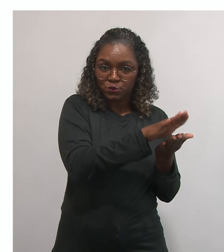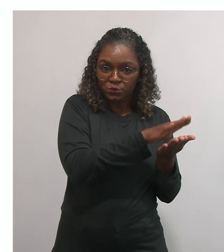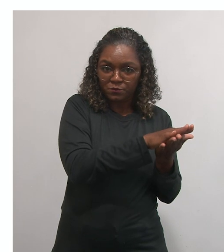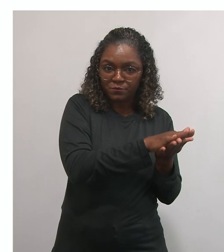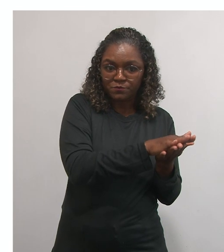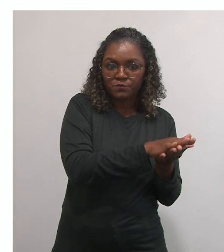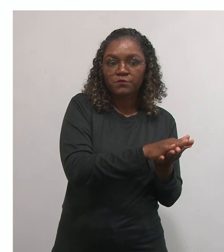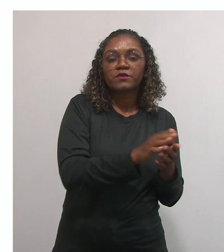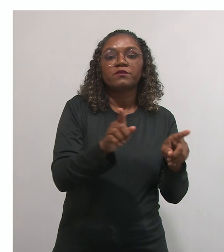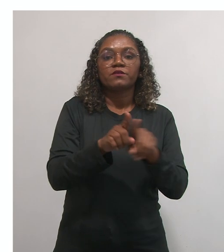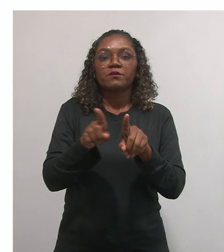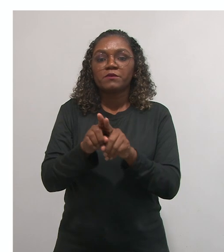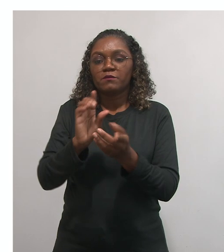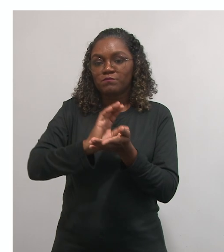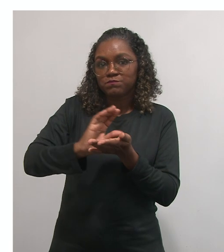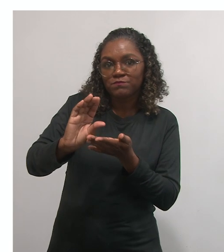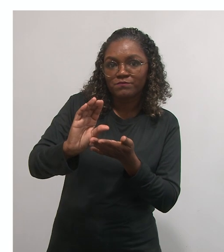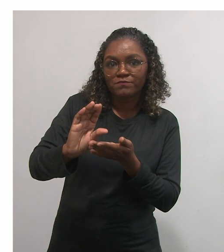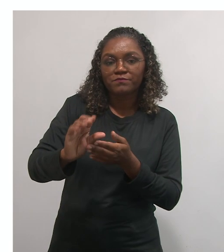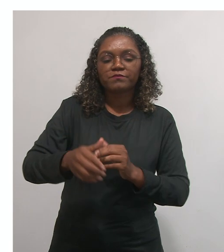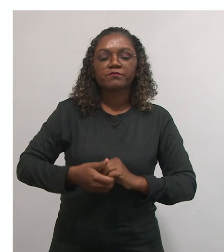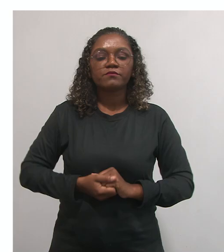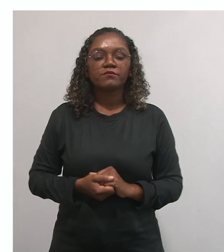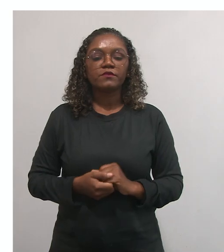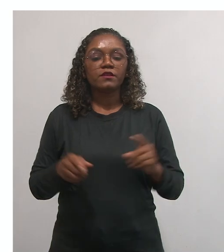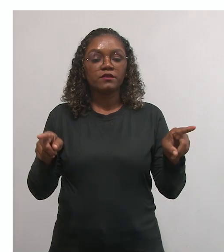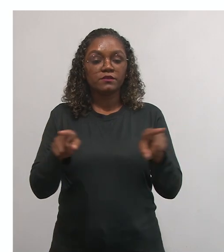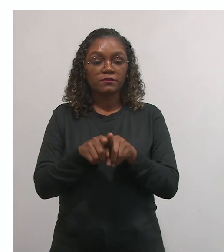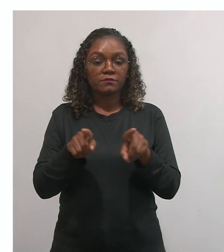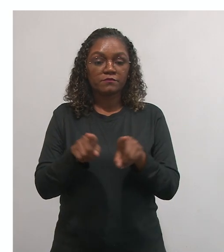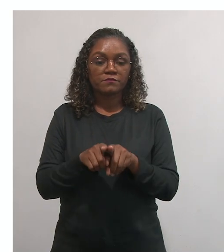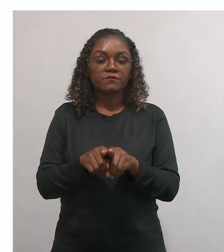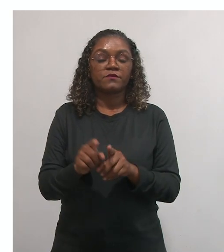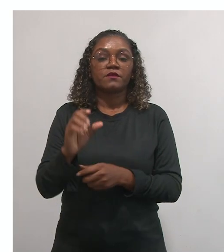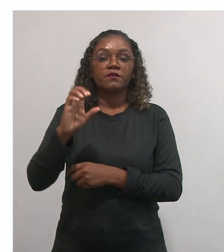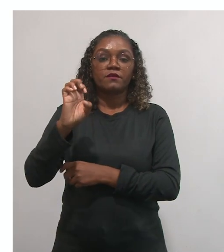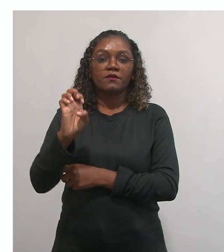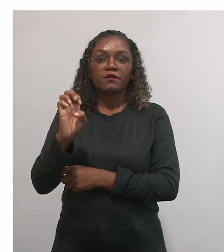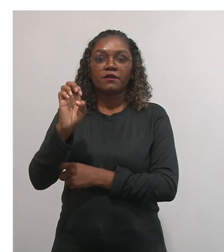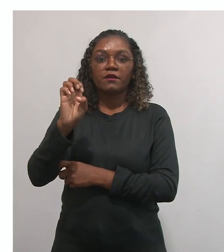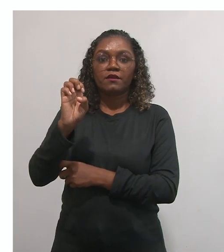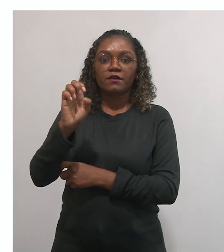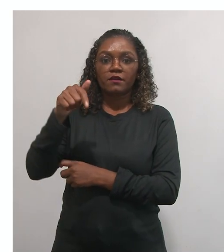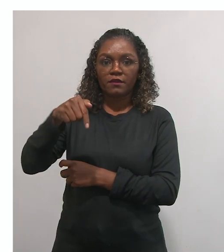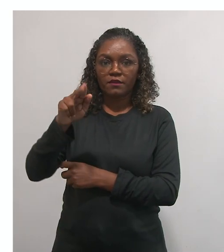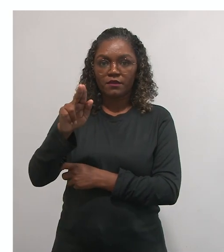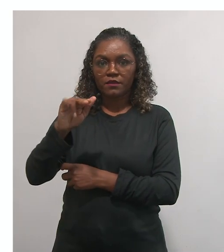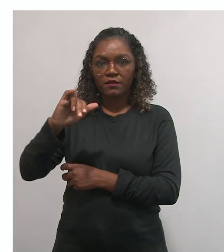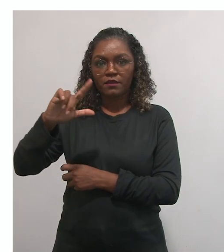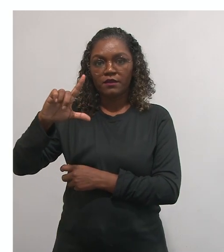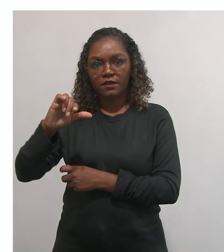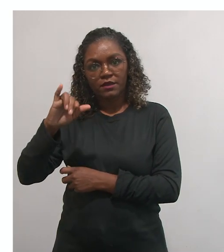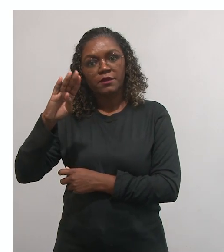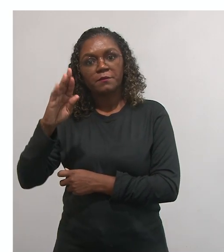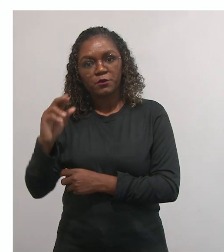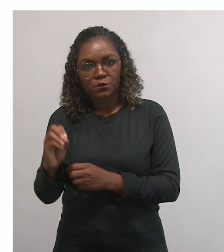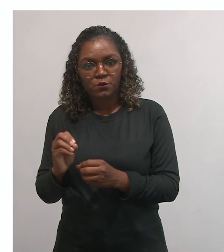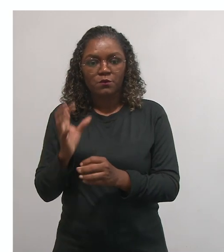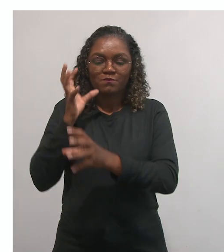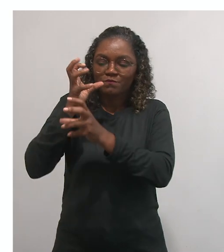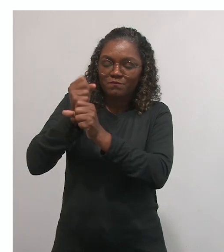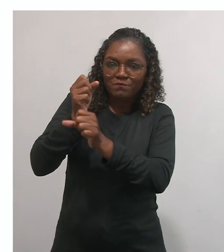por margem de contribuição ponderada e o ponto de equil econômico é os gastos